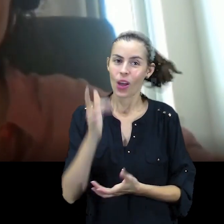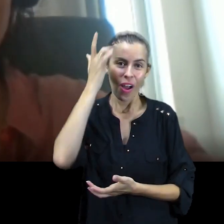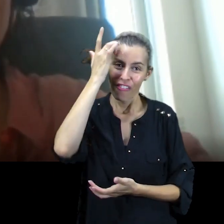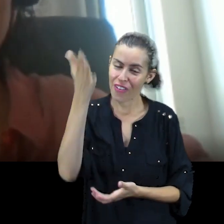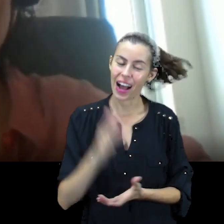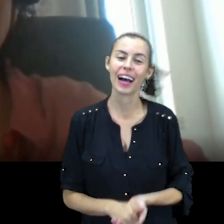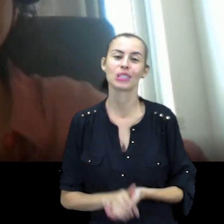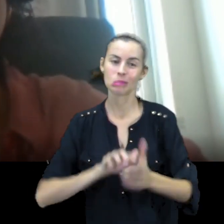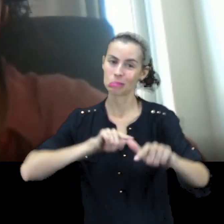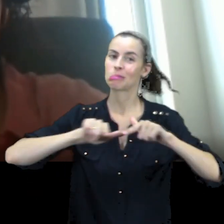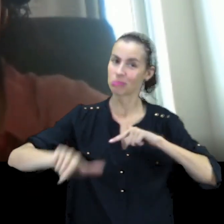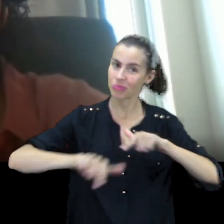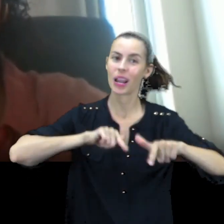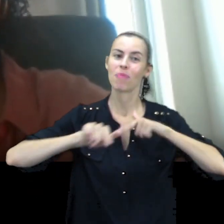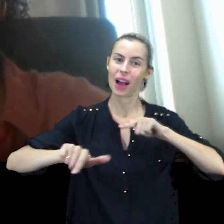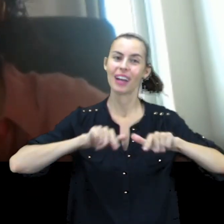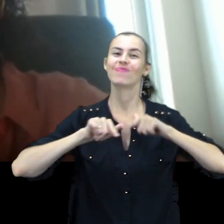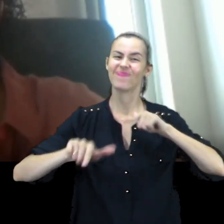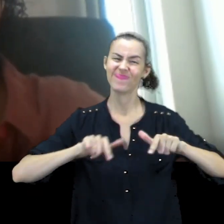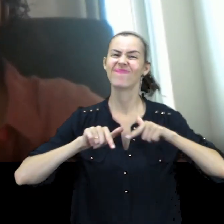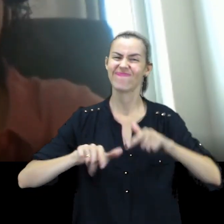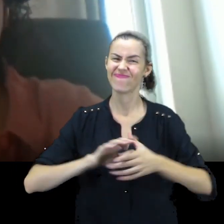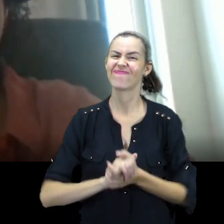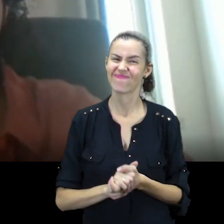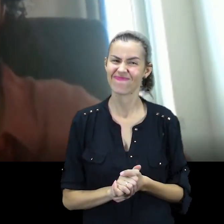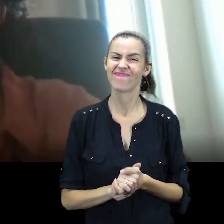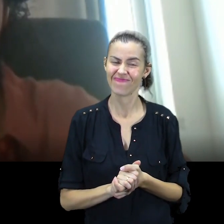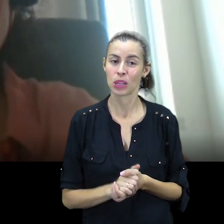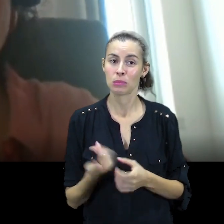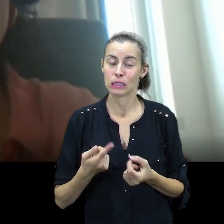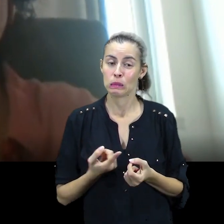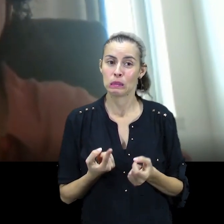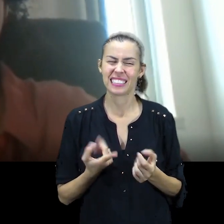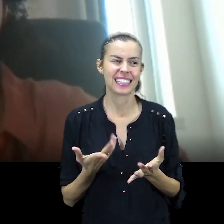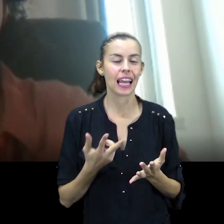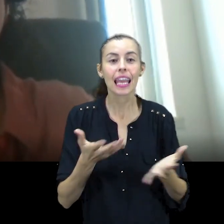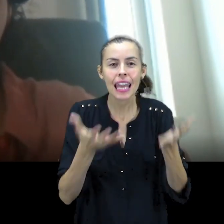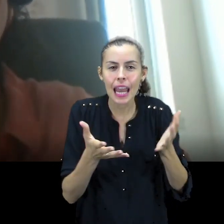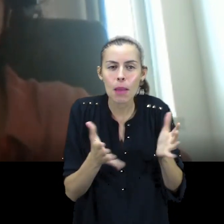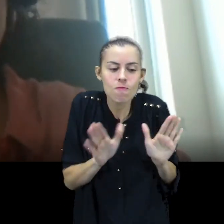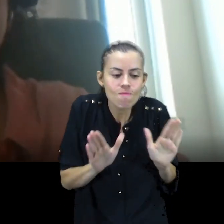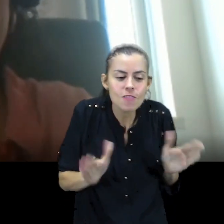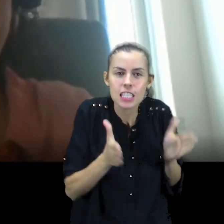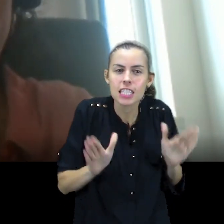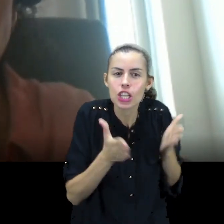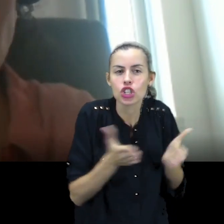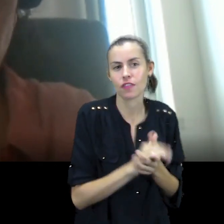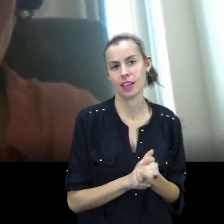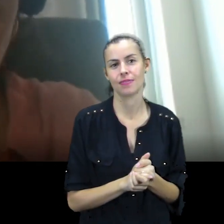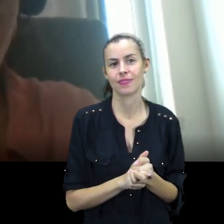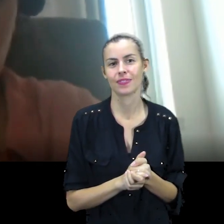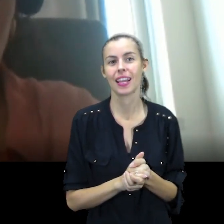a, né, precisar pensar formas. E o nosso trabalho é muito de tentar ver como